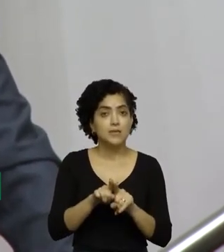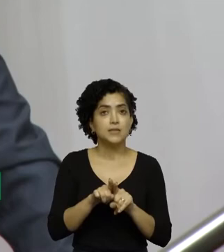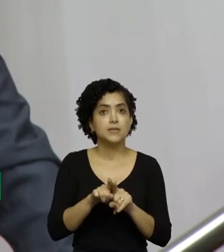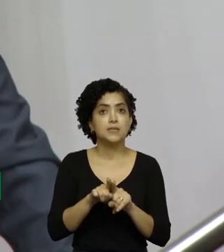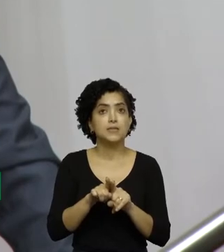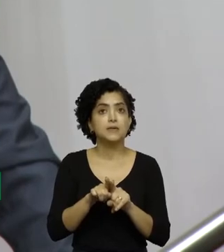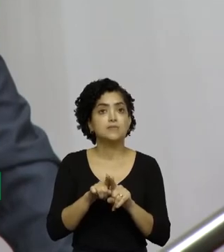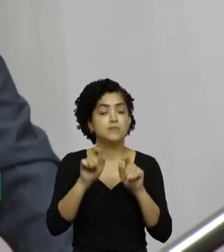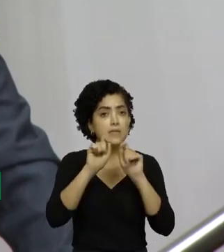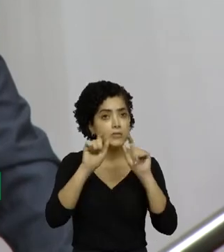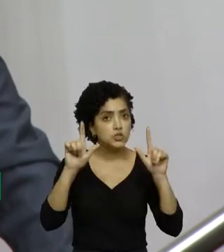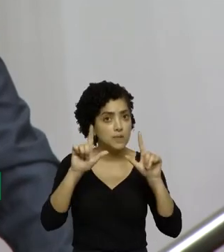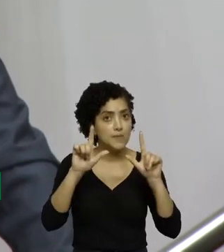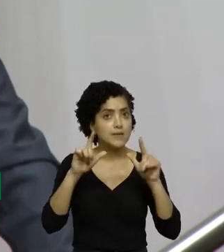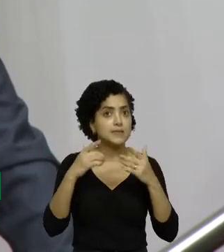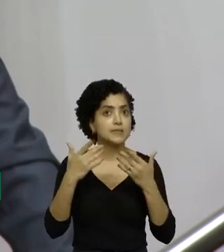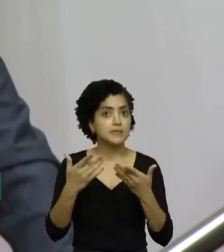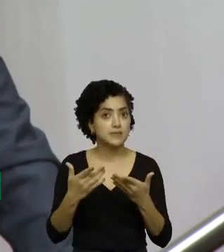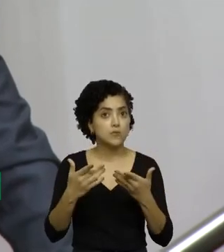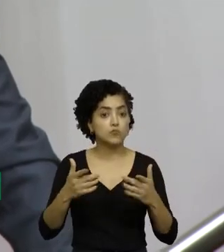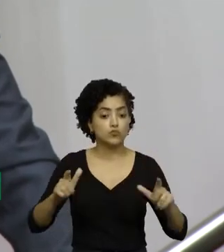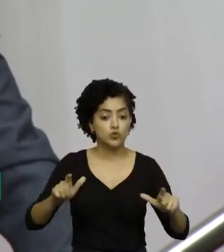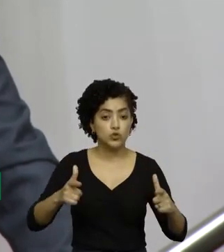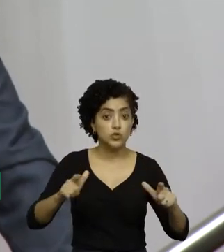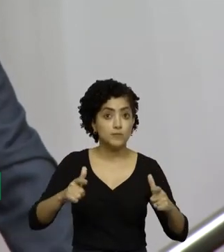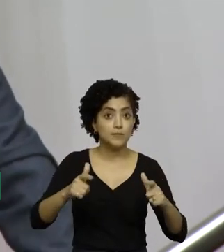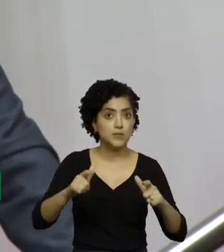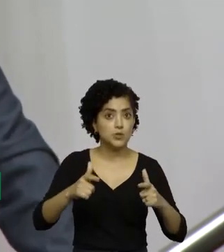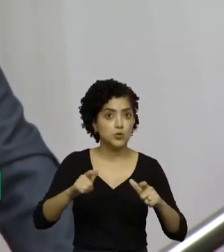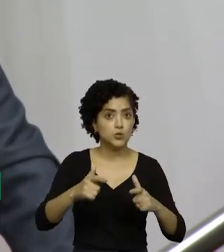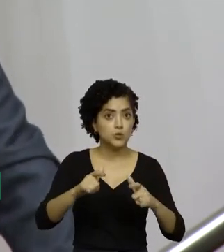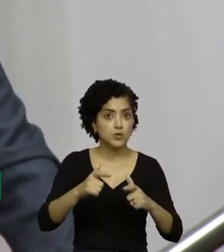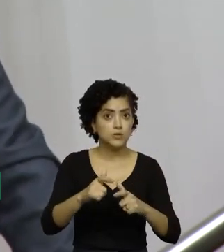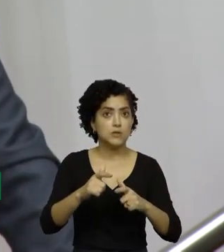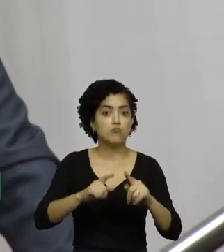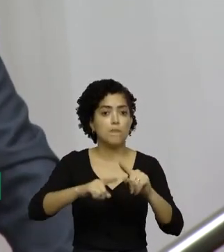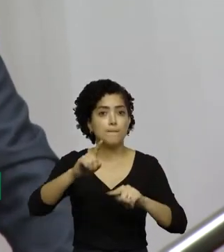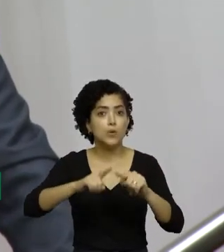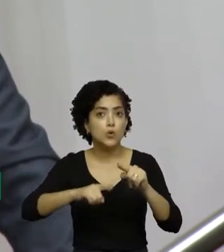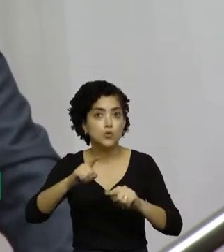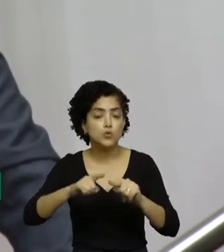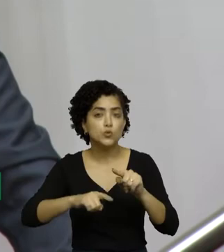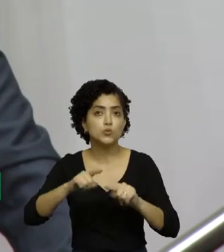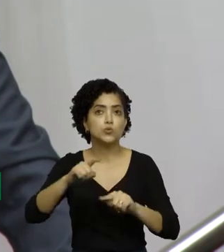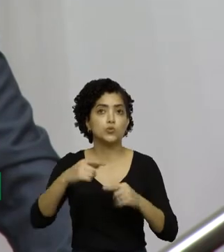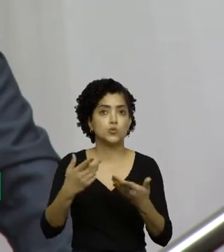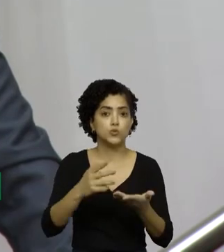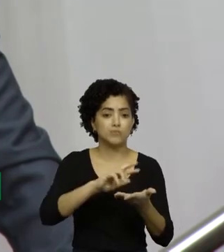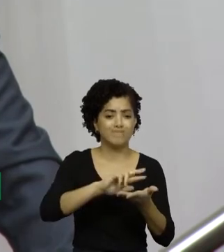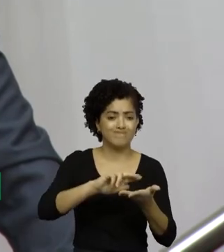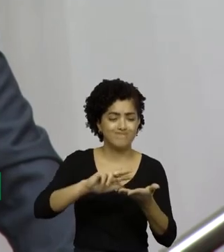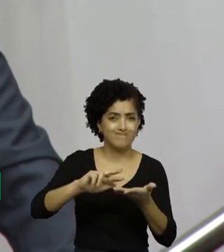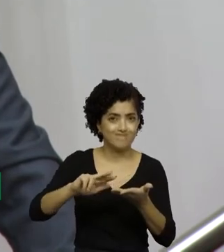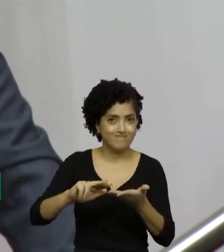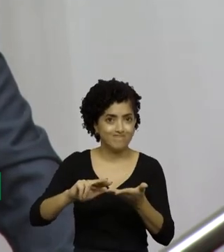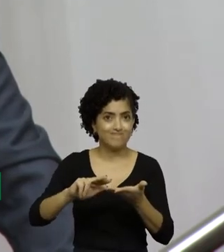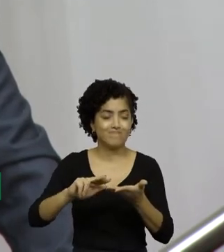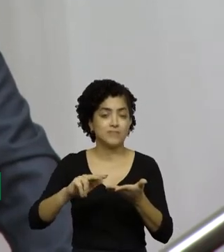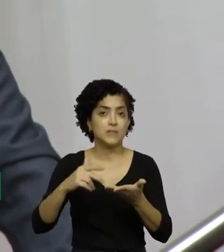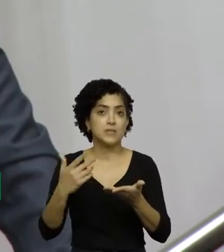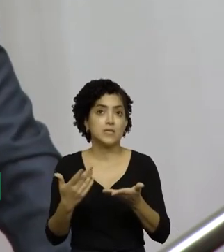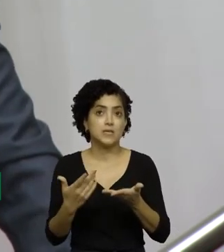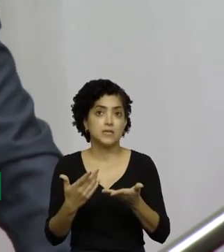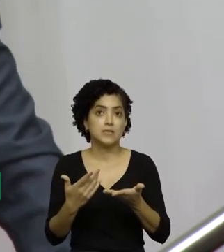chamar a atenção para a diminuição dos produtos que são altamente